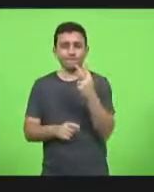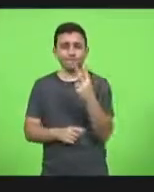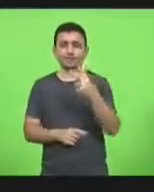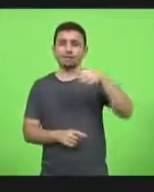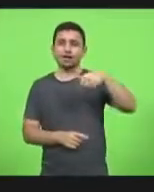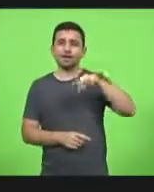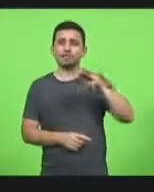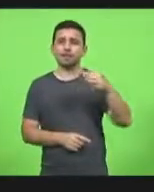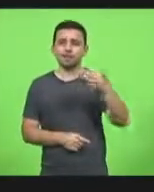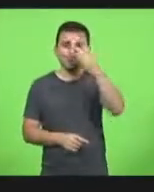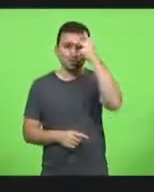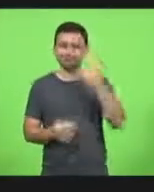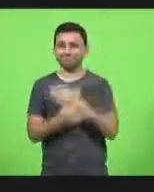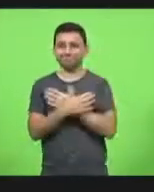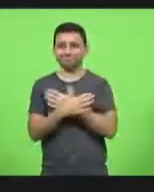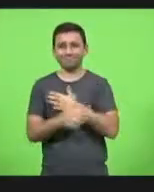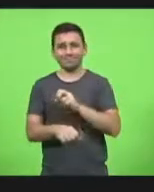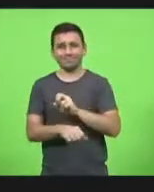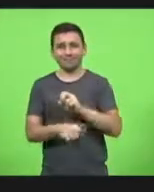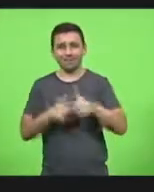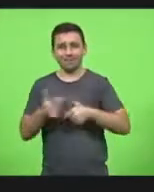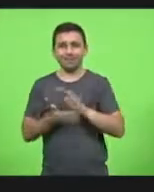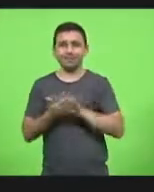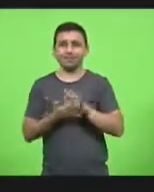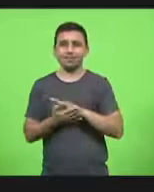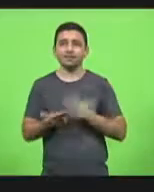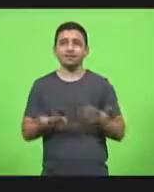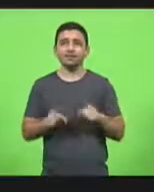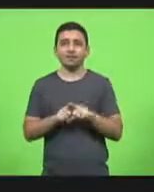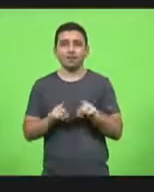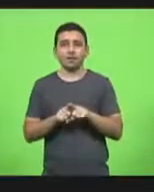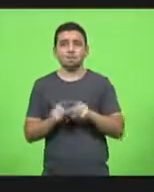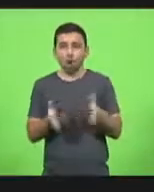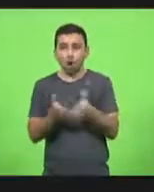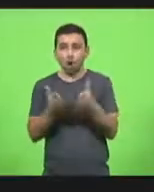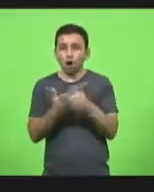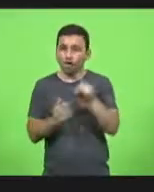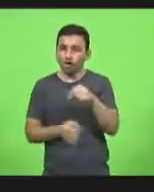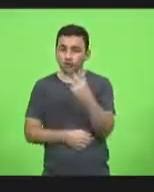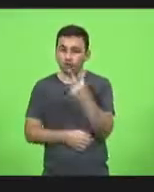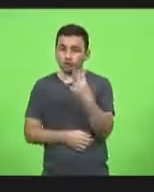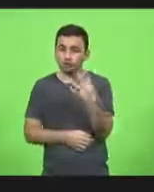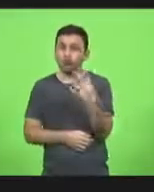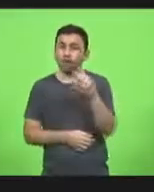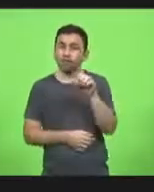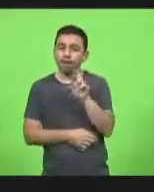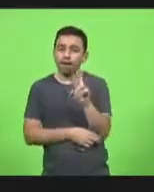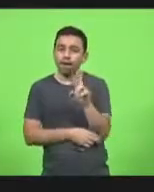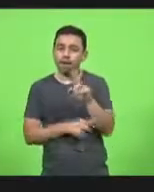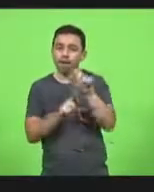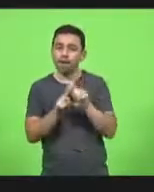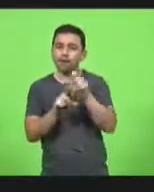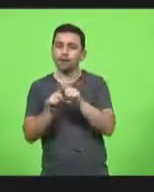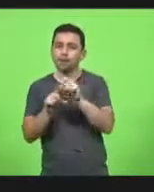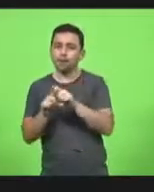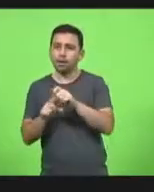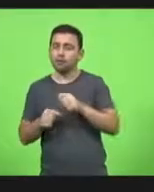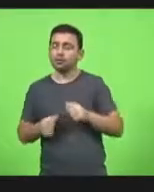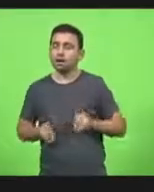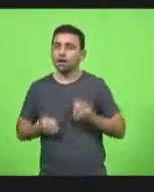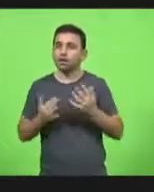se fala de pobreza, são pessoas que gastam em média R$240 por mês para sobreviver. Tá?